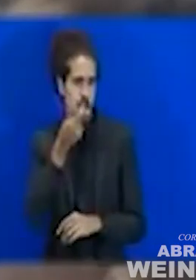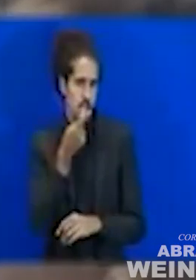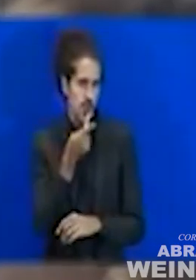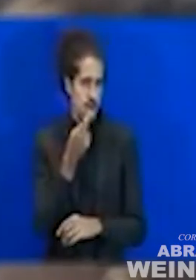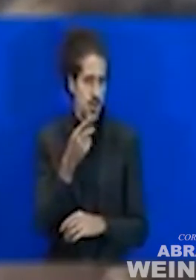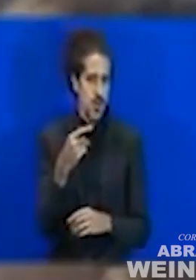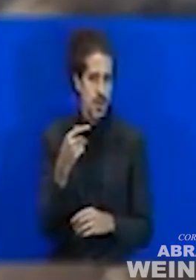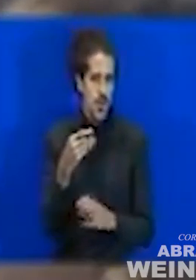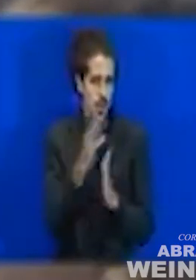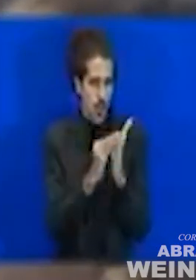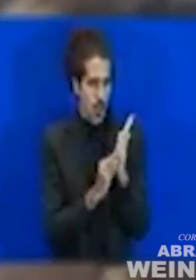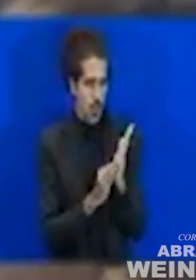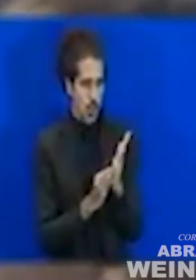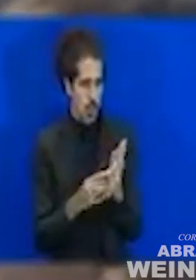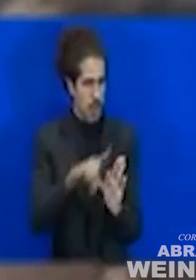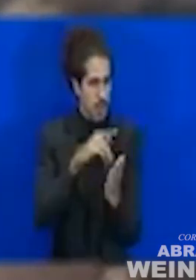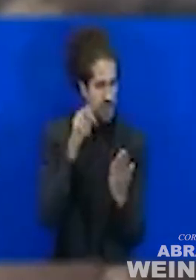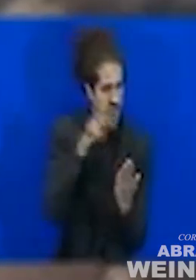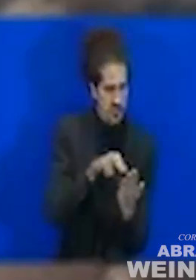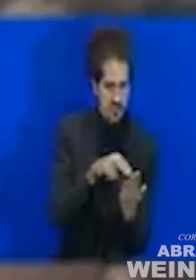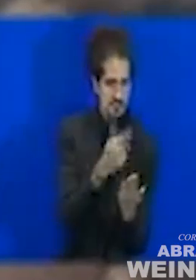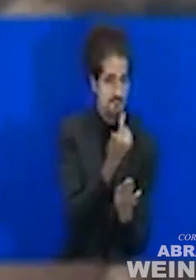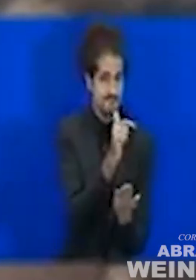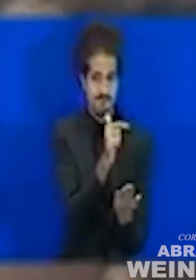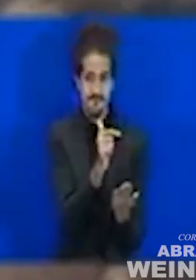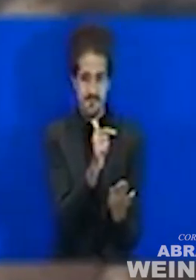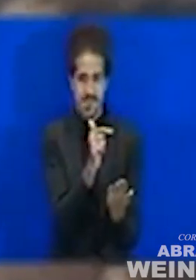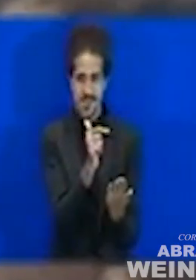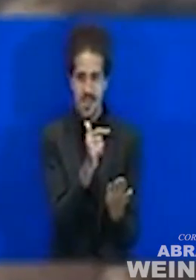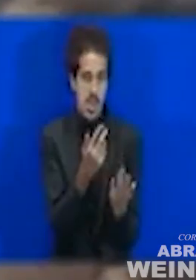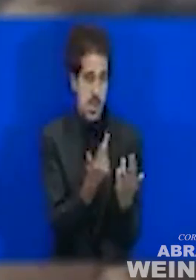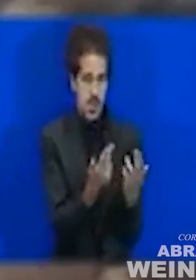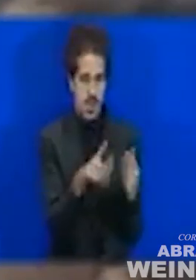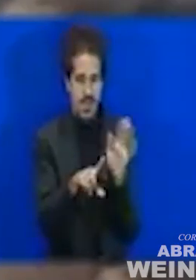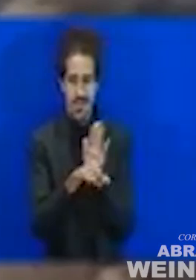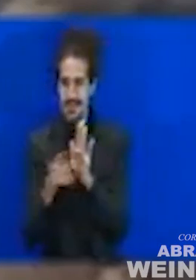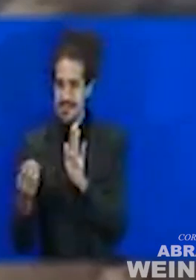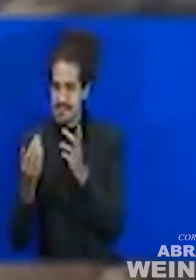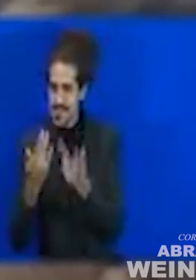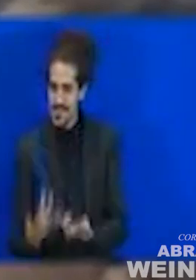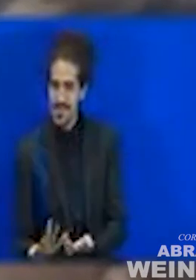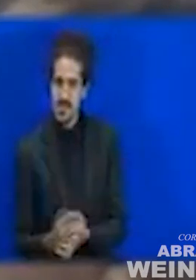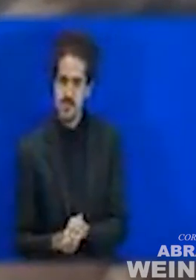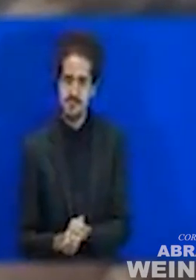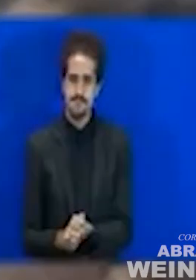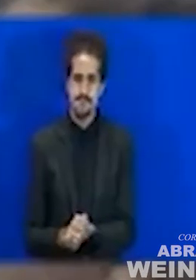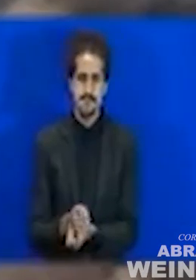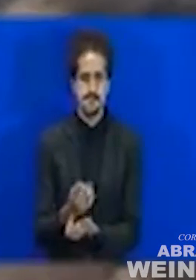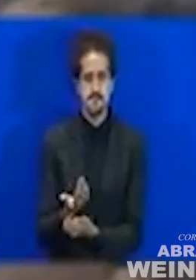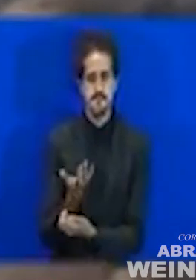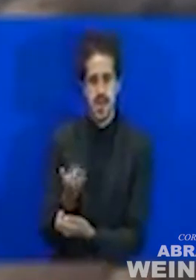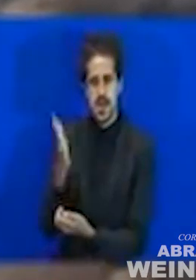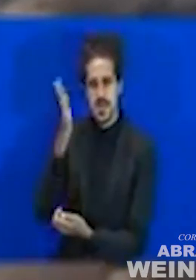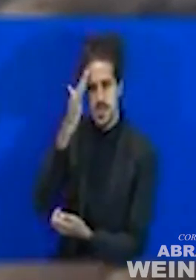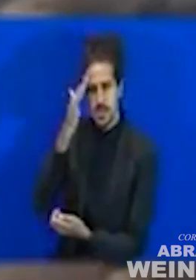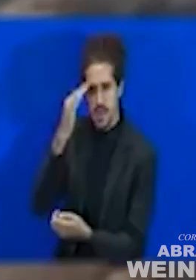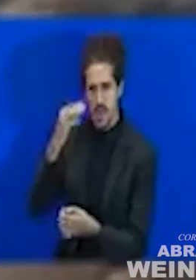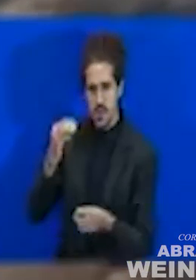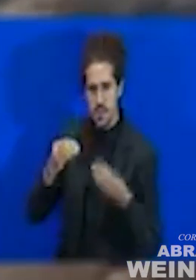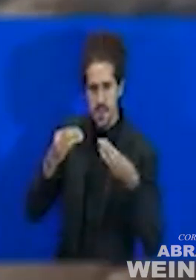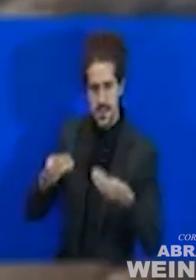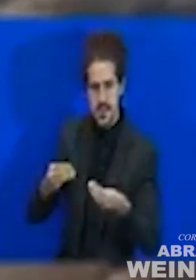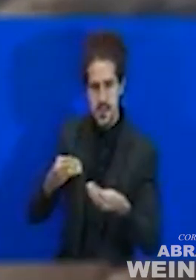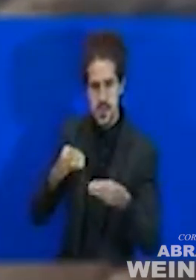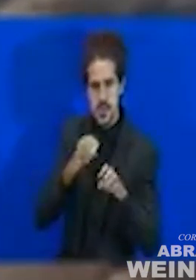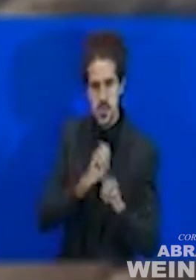forma alguma ao conteúdo. É verdade, como, né, manda a lei. Eu queria saber ao que o MEC atribui ao